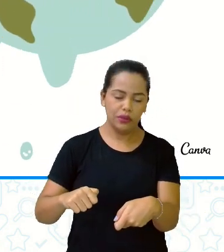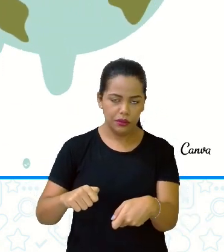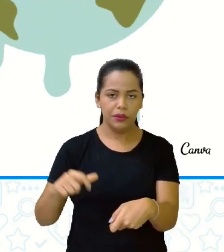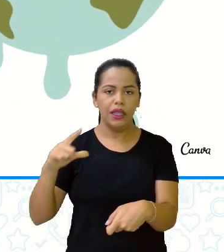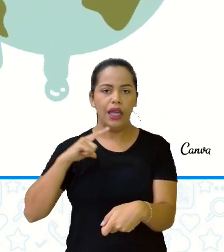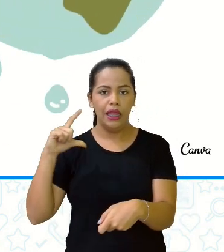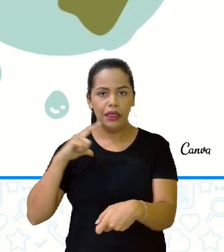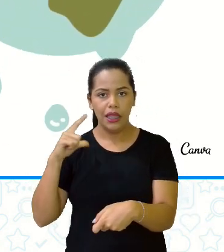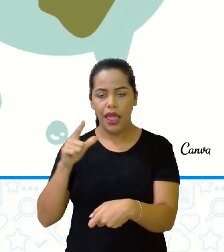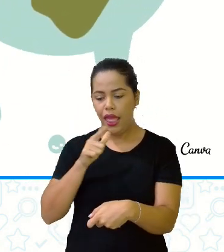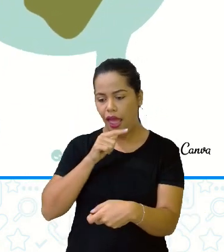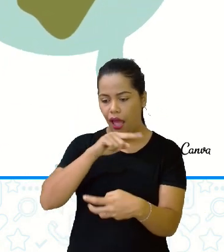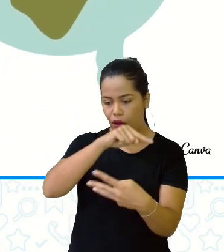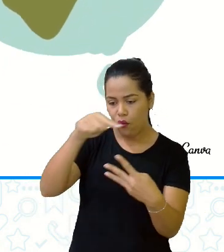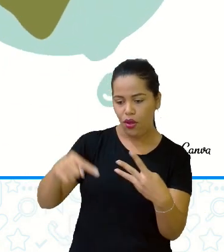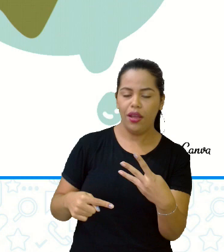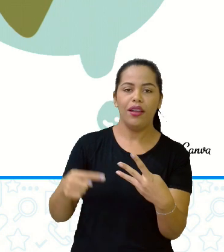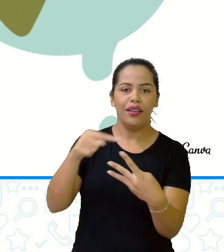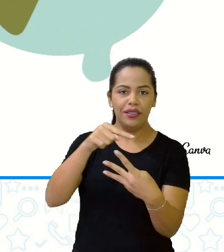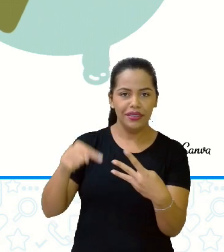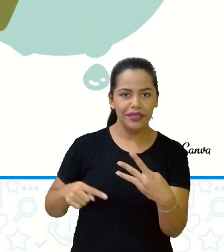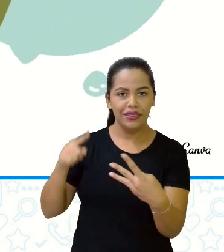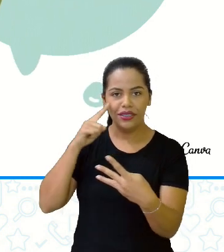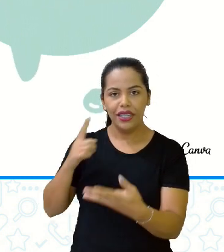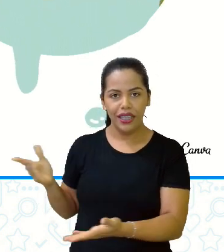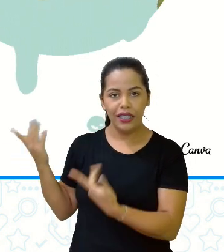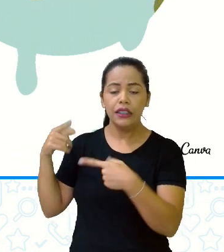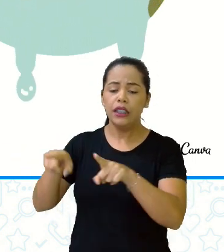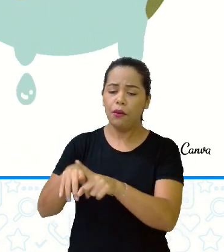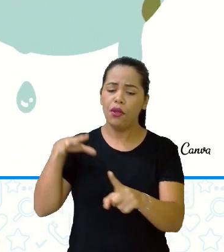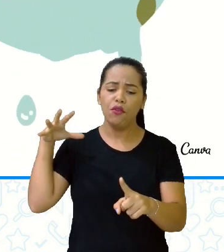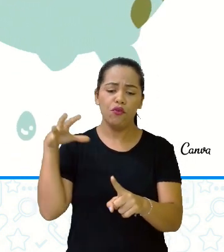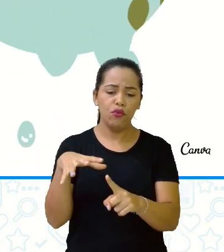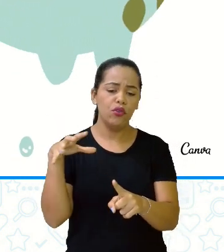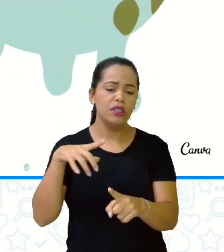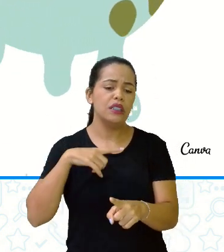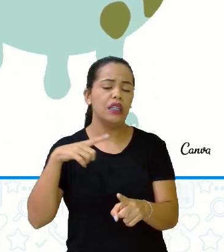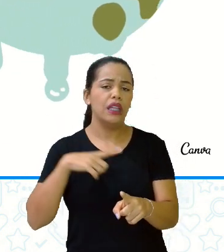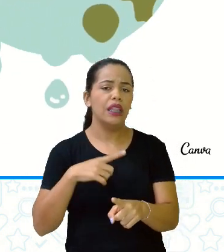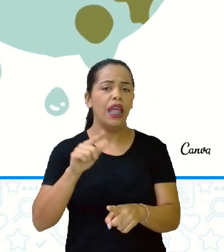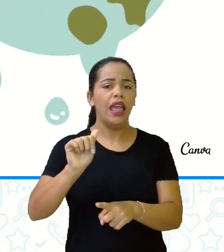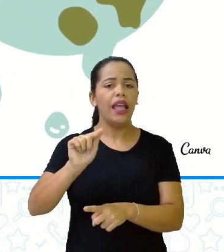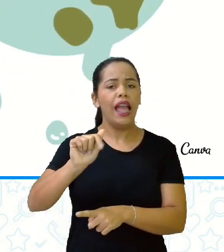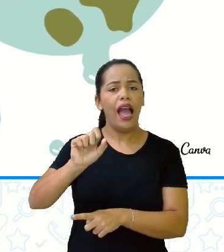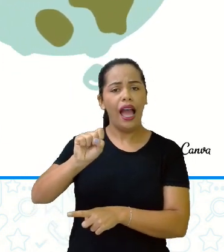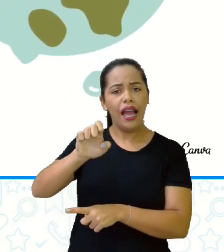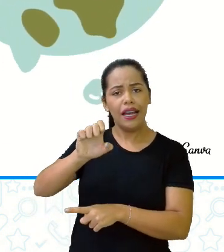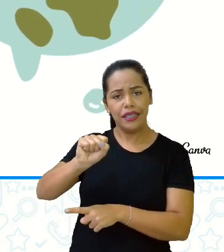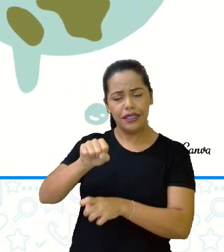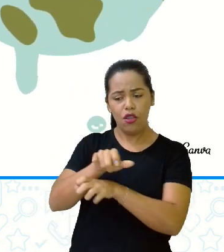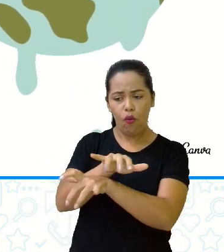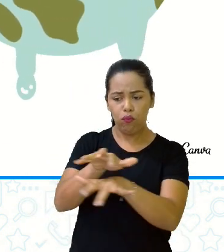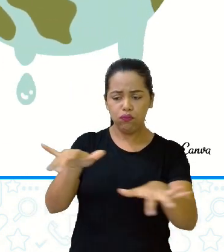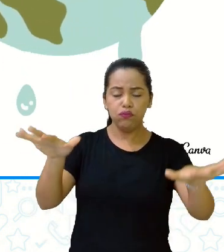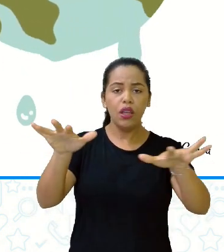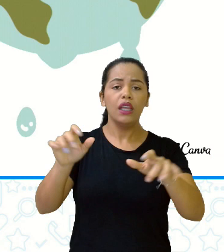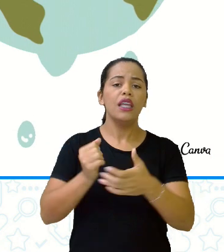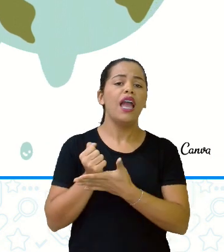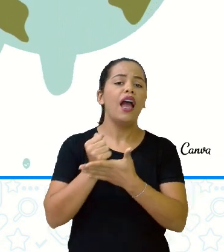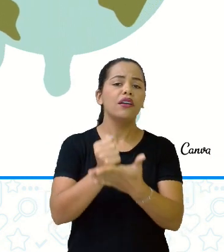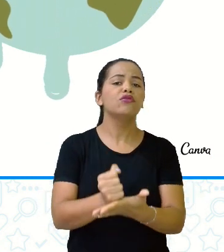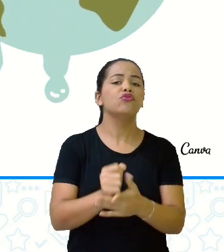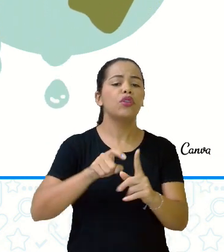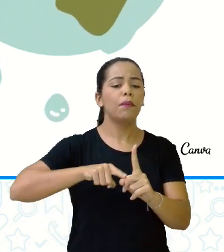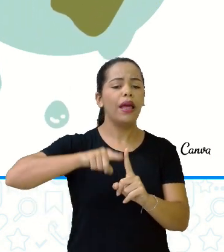3 estados físicos. Assim também como influencia na presença de gases que colaboram para sua temperatura média, que